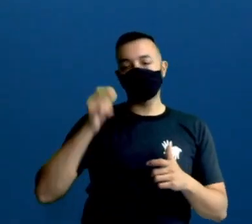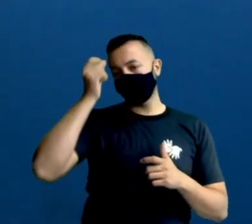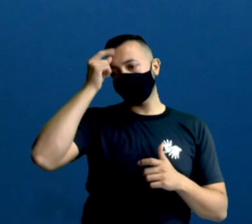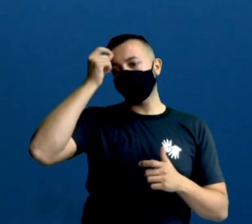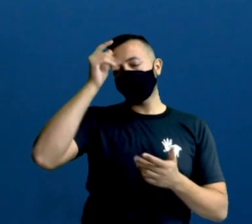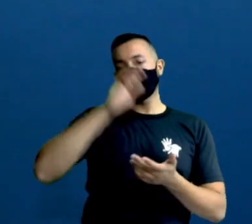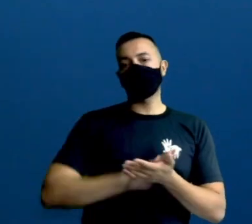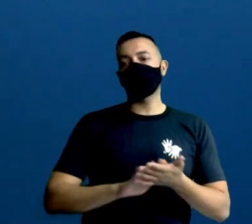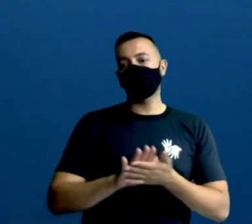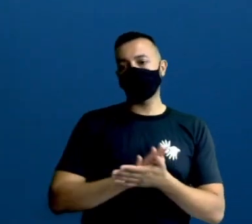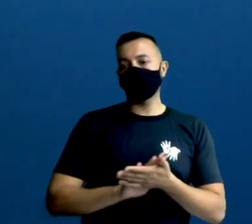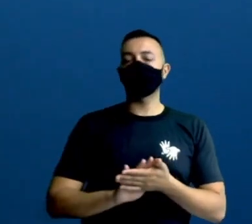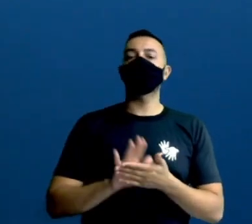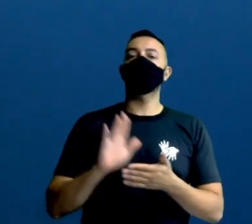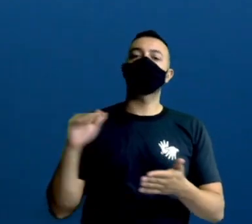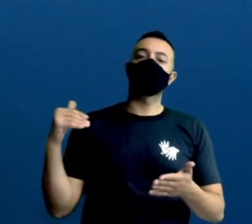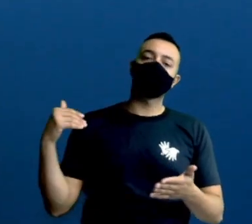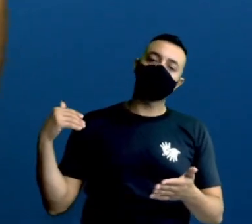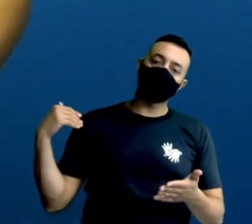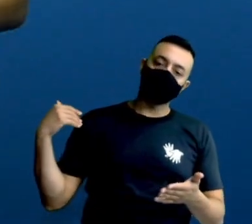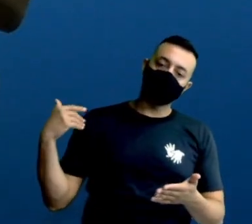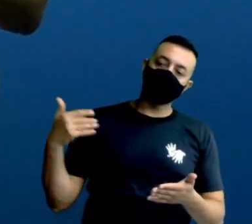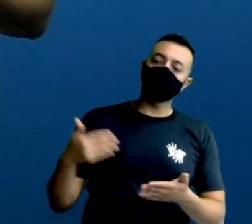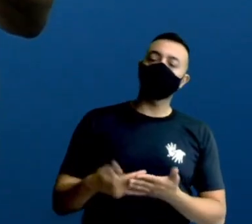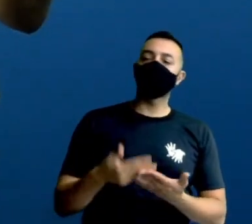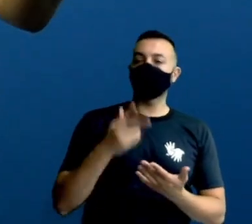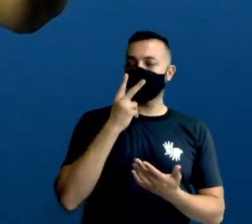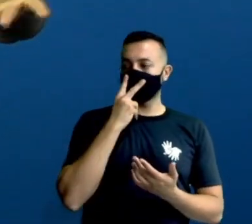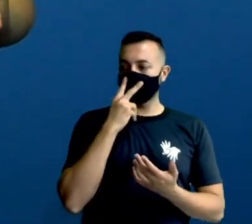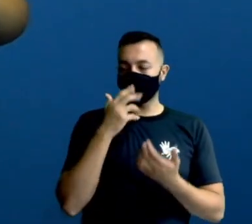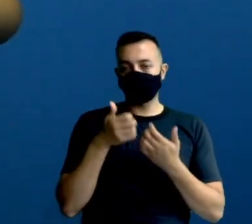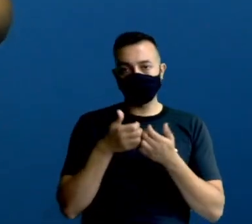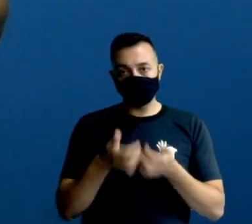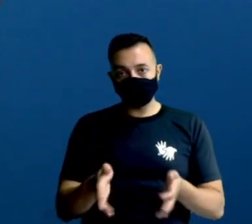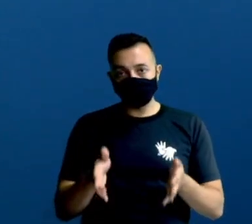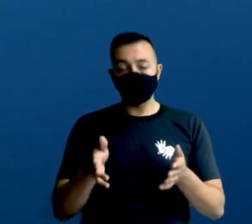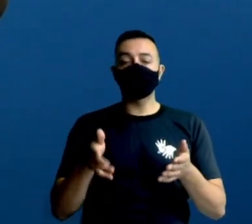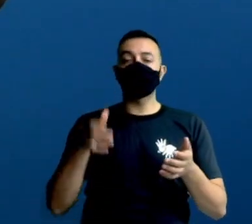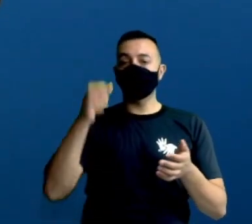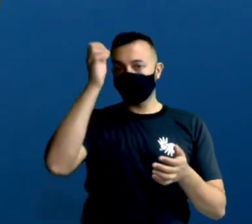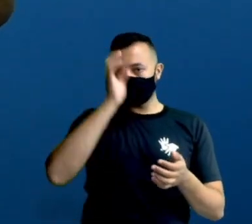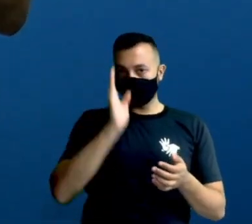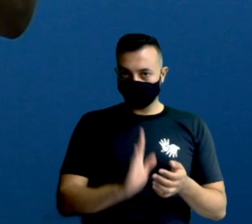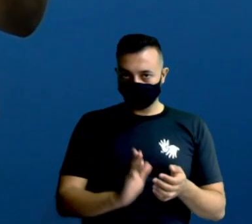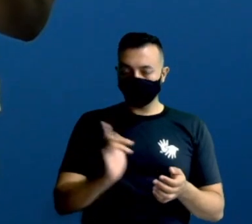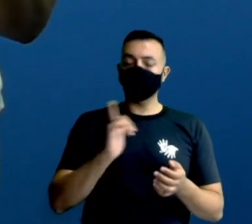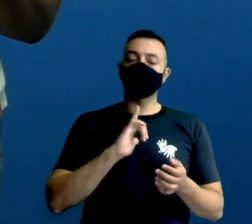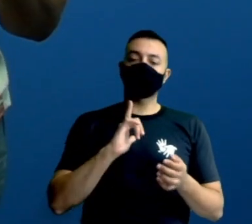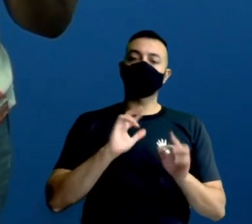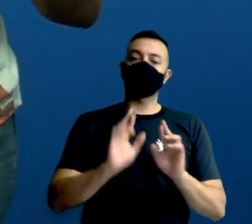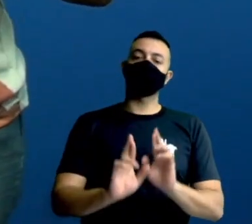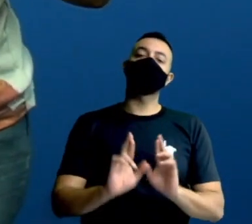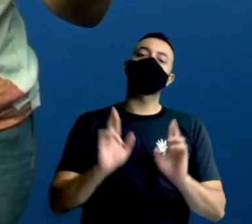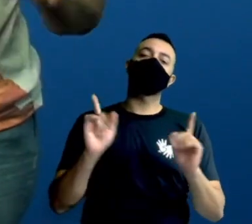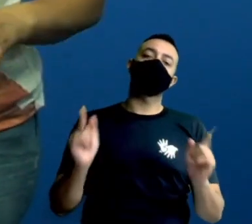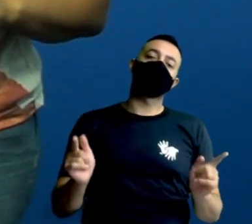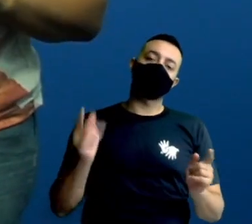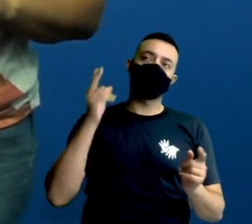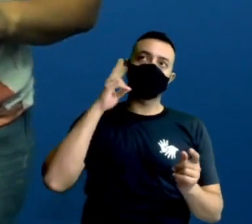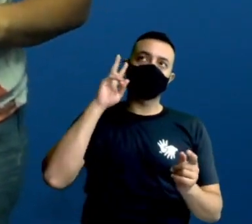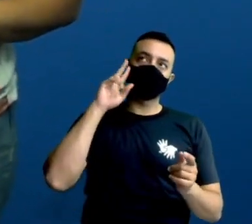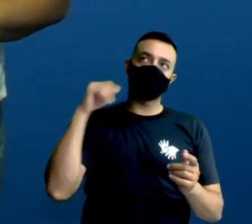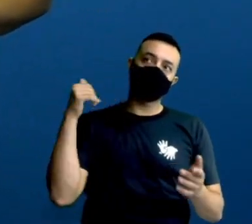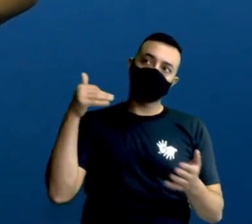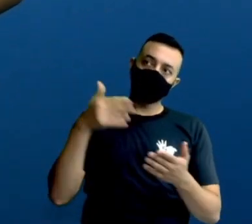ainda de nação. E desde aqui que Vitória começa a nascer no Brasil e a já trazer diferença, né, para a